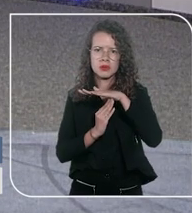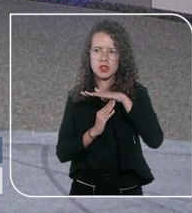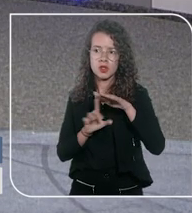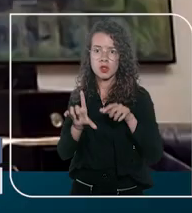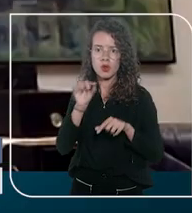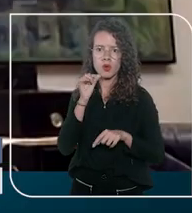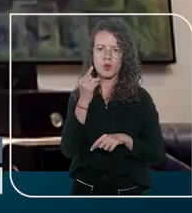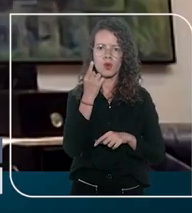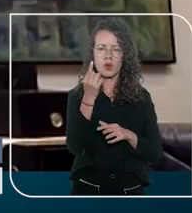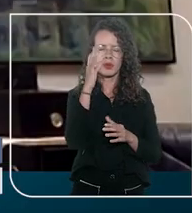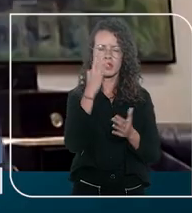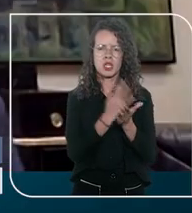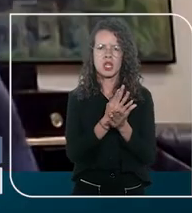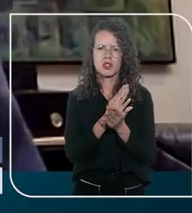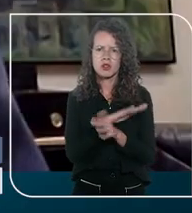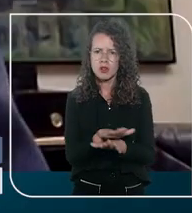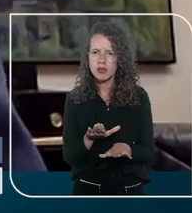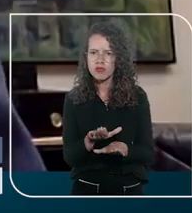Fátima,